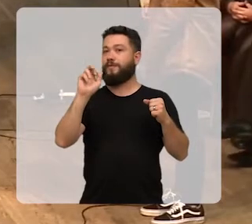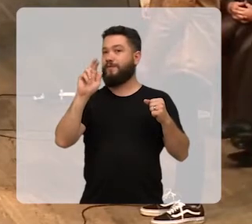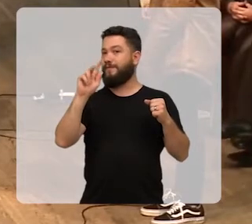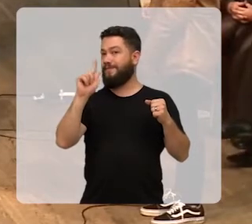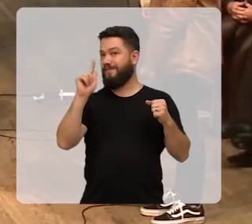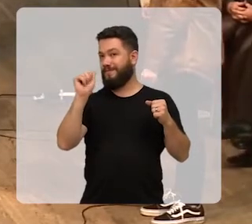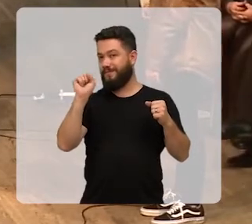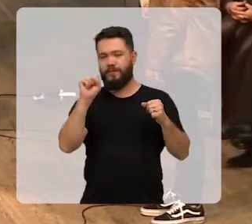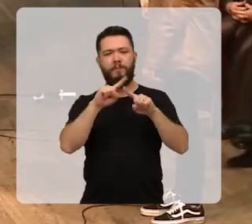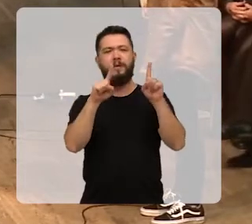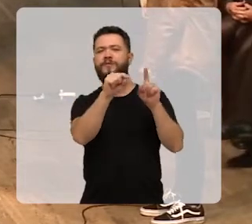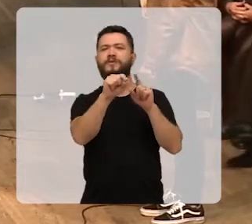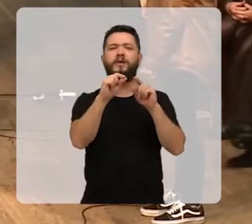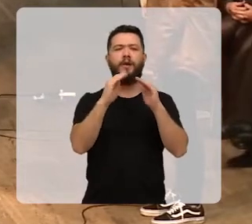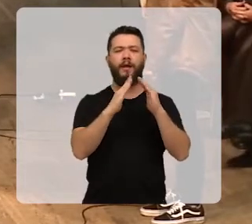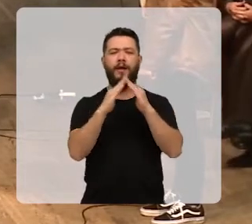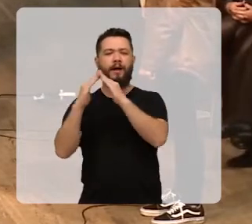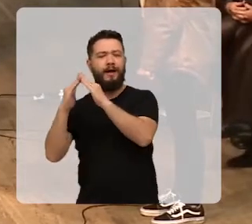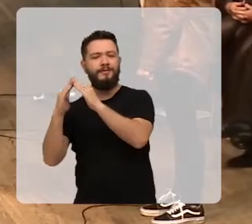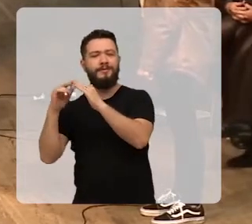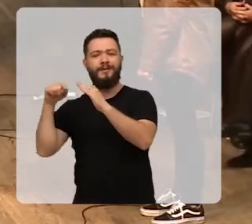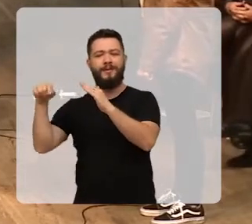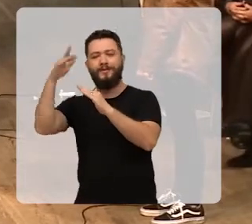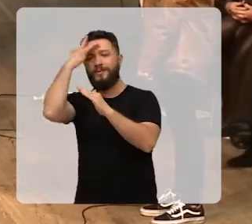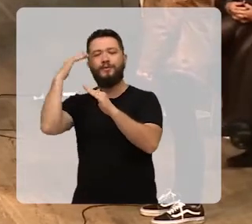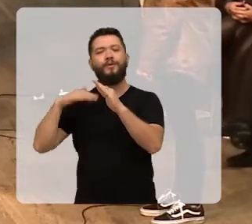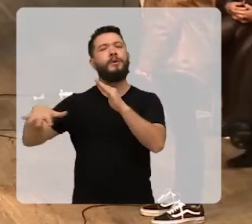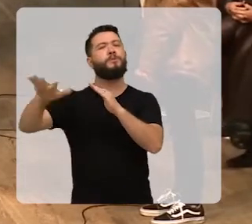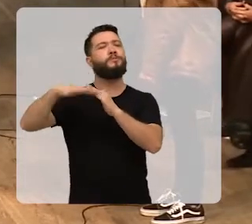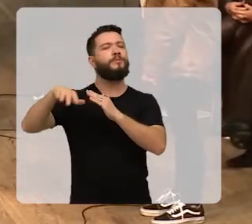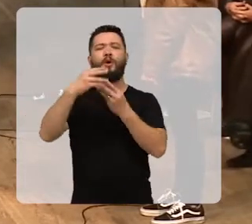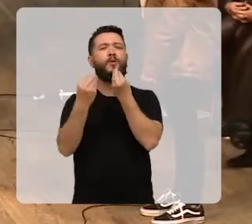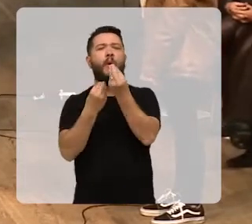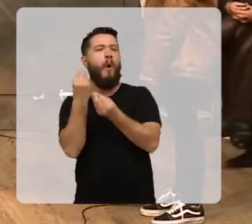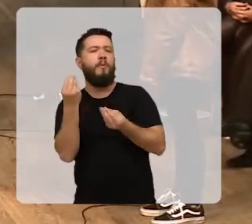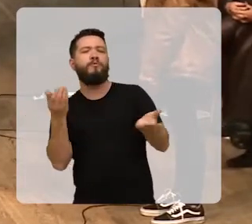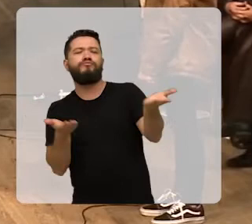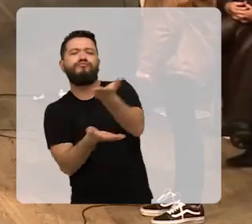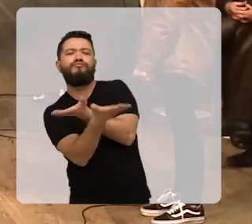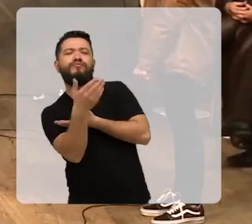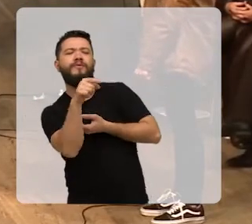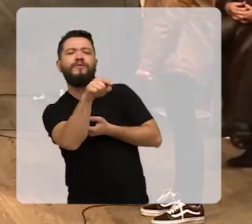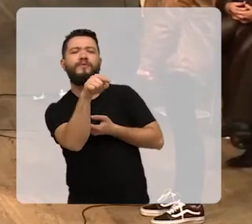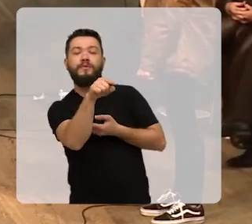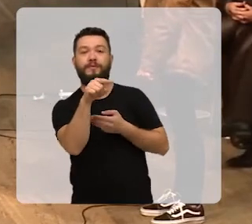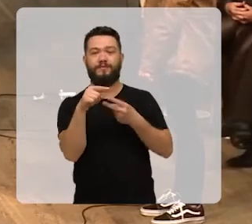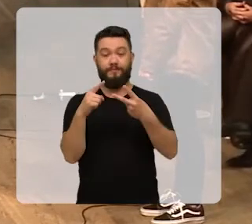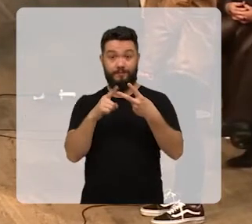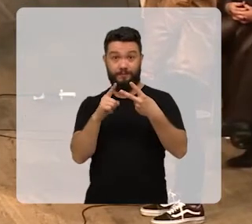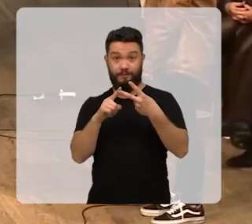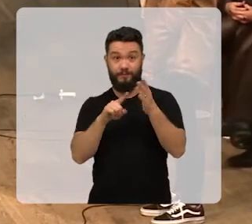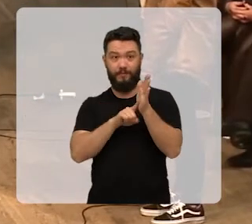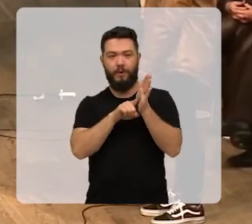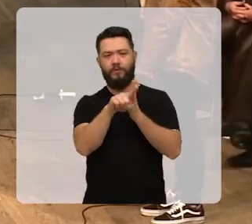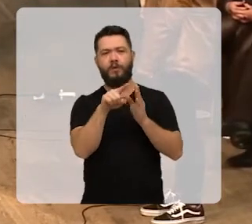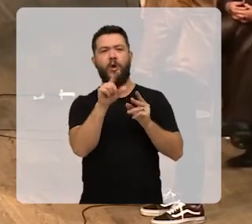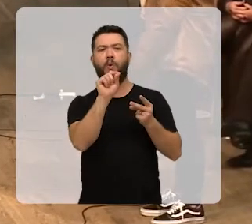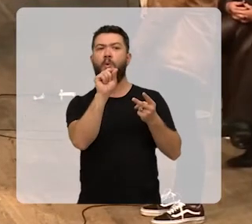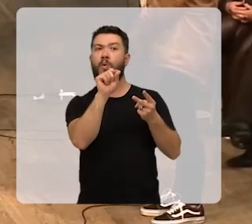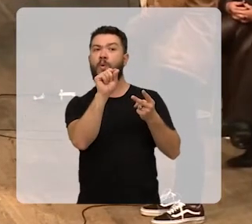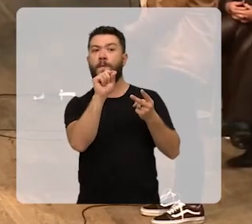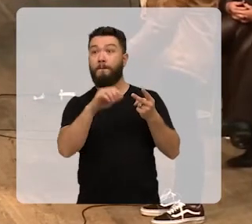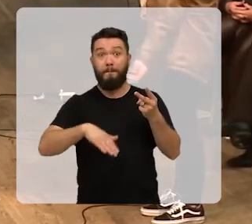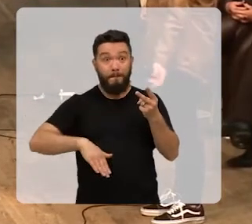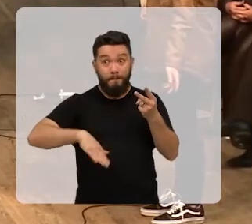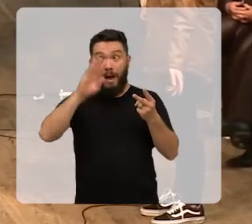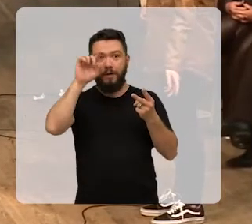vizinhança e a segunda pergunta seria o que mais incentiva a senhora ao longo